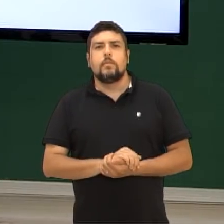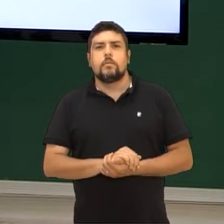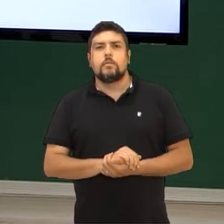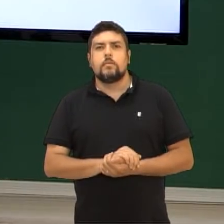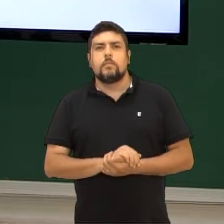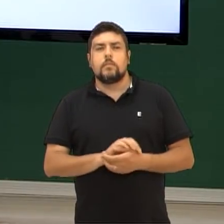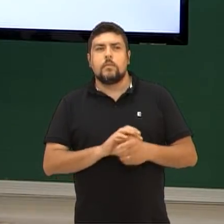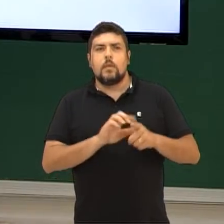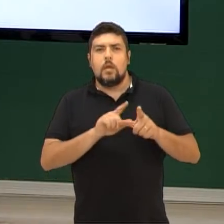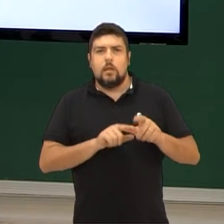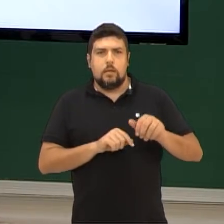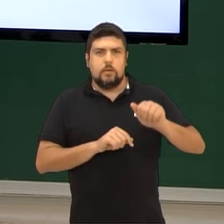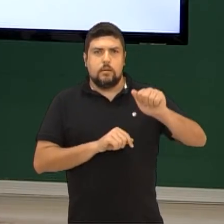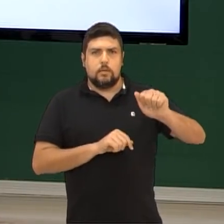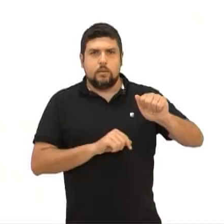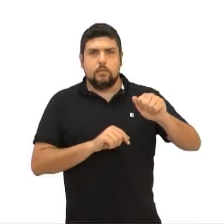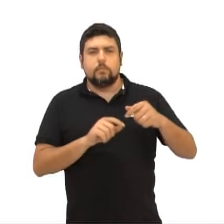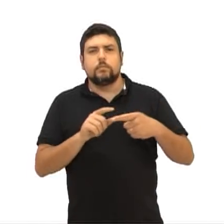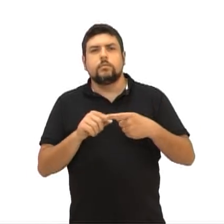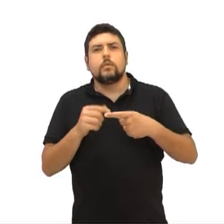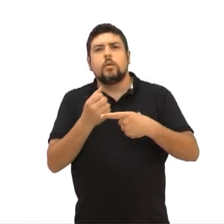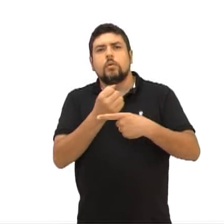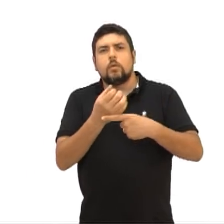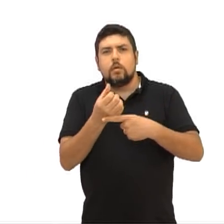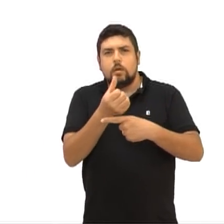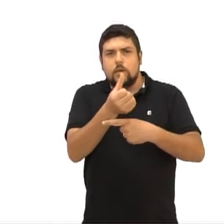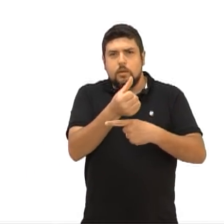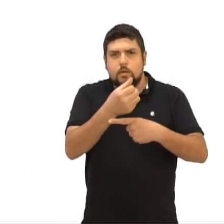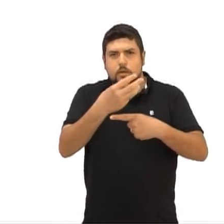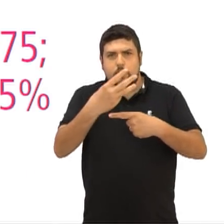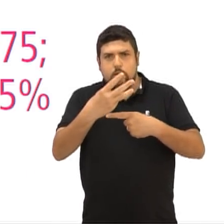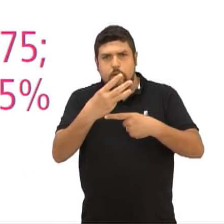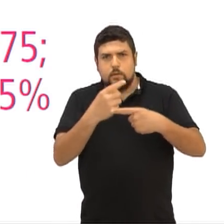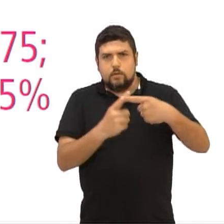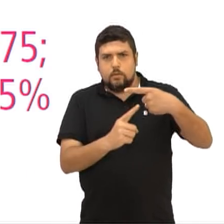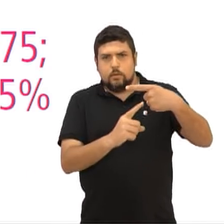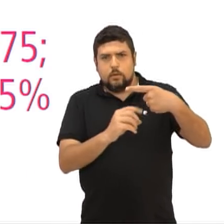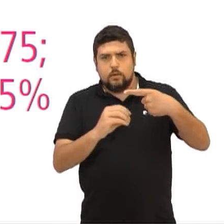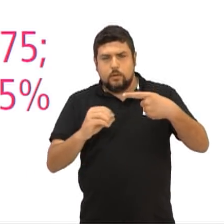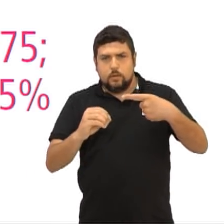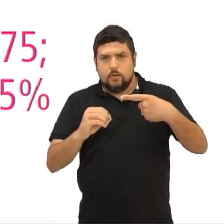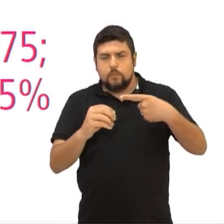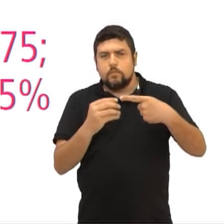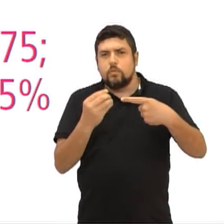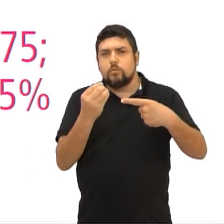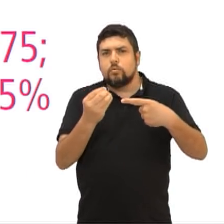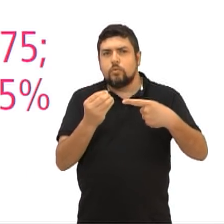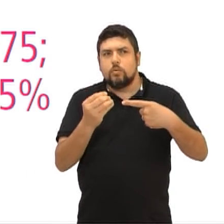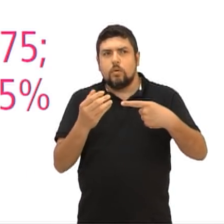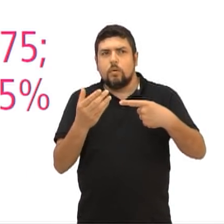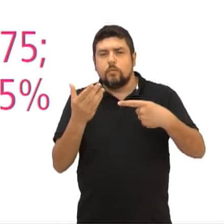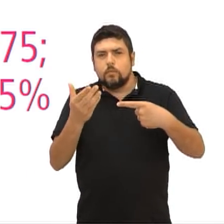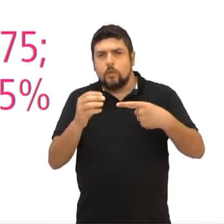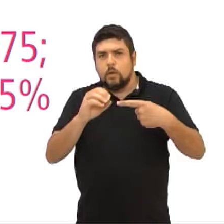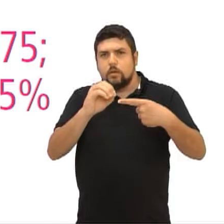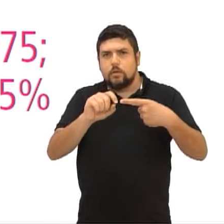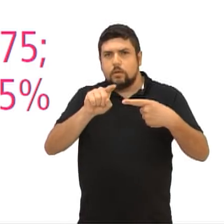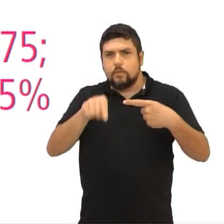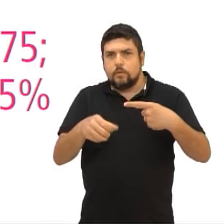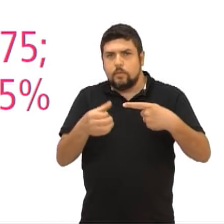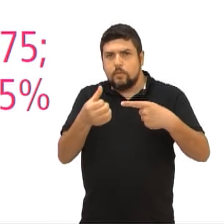primeiro exemplo aqui, a letra A, onde 63 sobre 100, ele vai ficar representado na